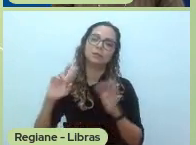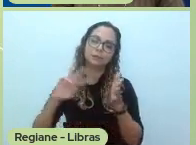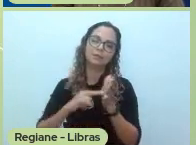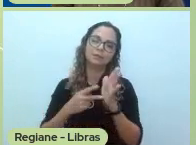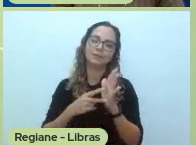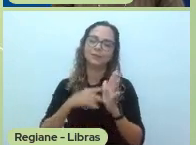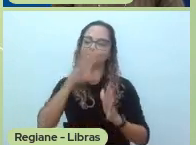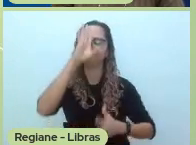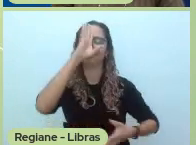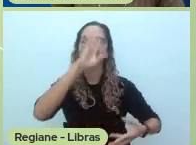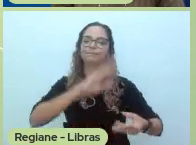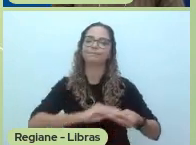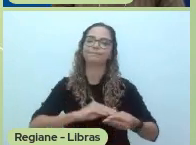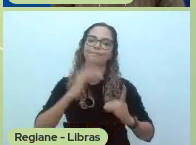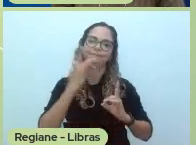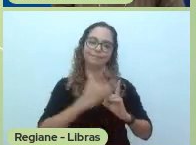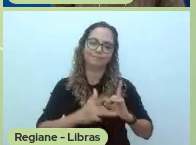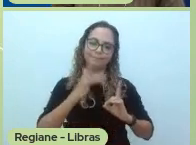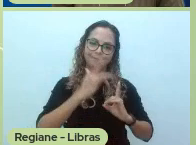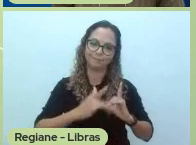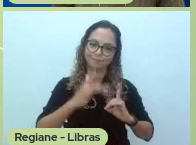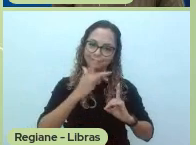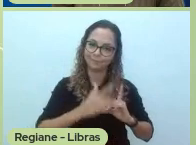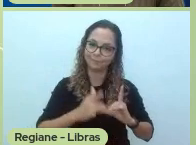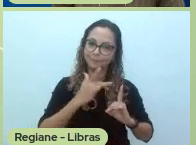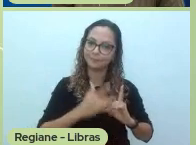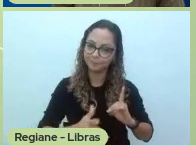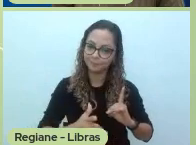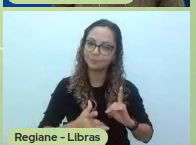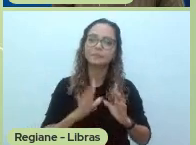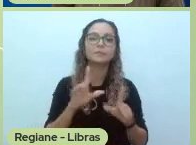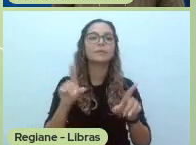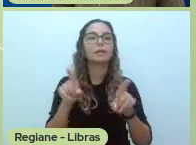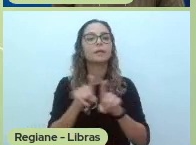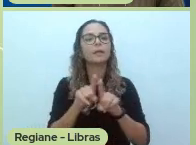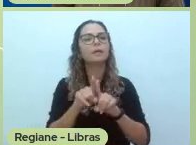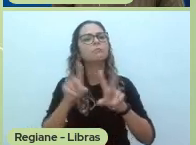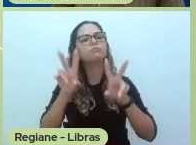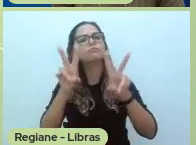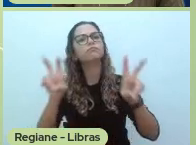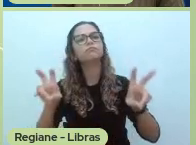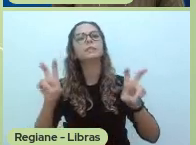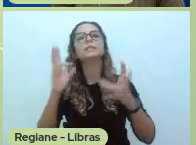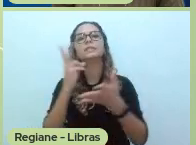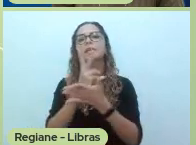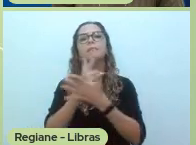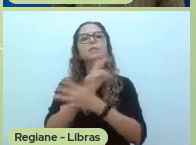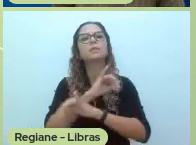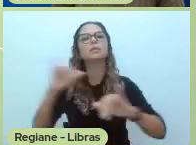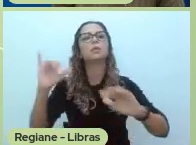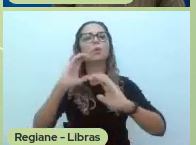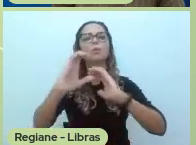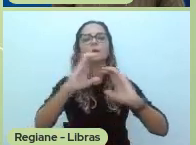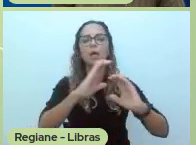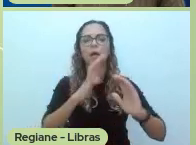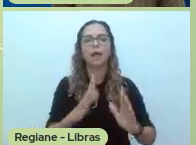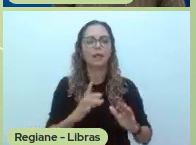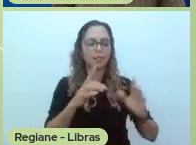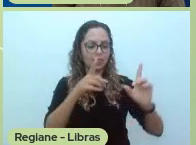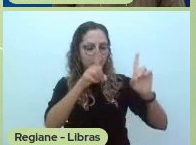a gente trata lá na comunicação, que assim, a deficiência é apenas uma dentre